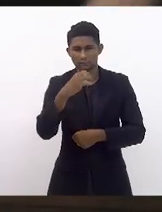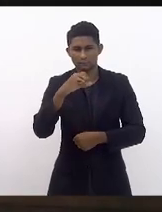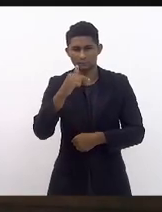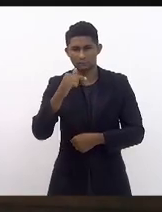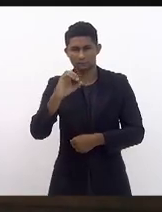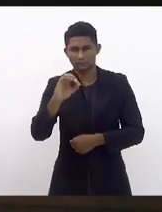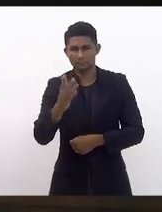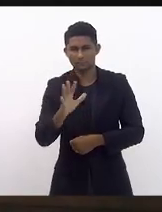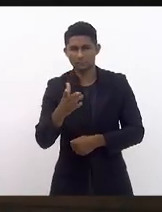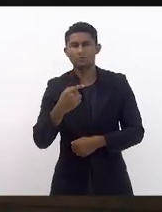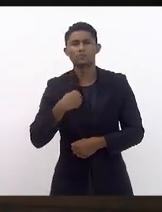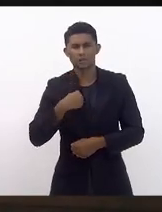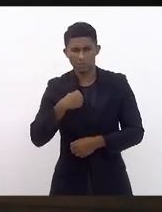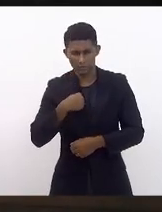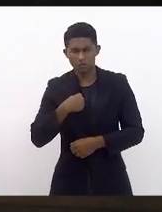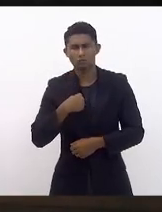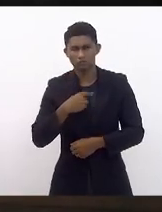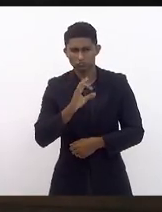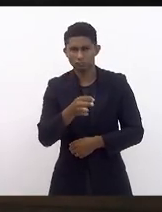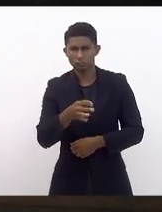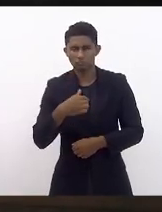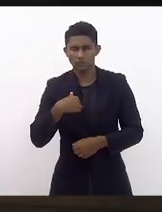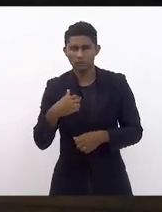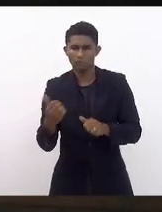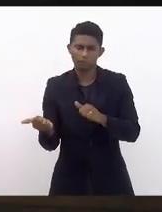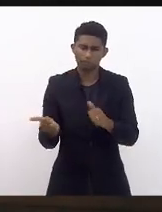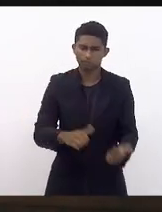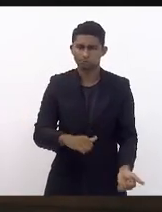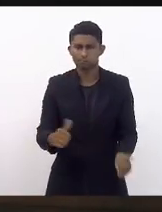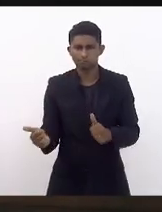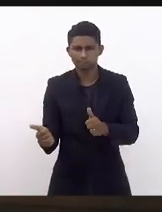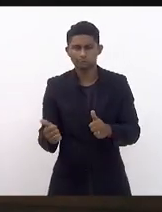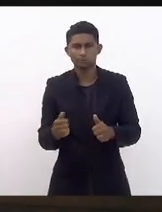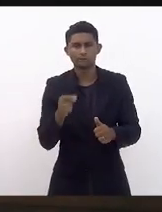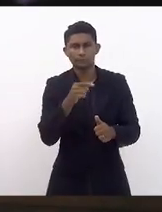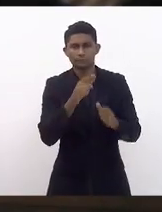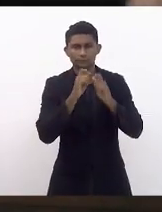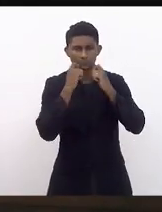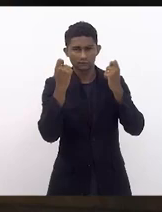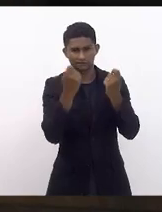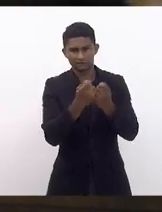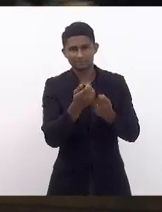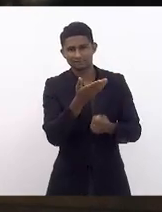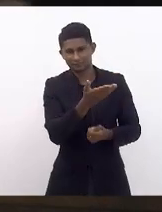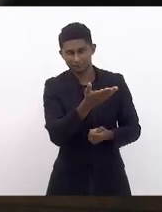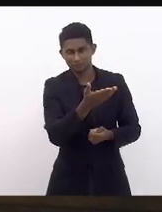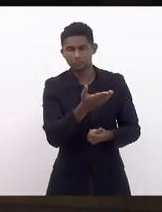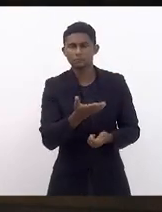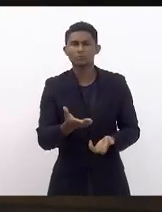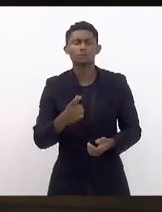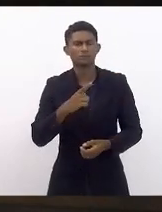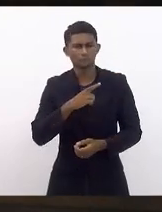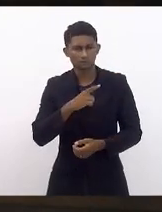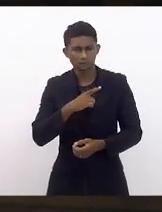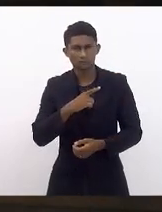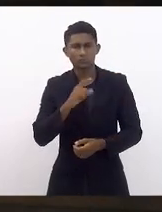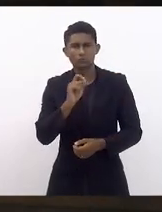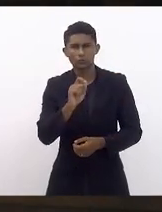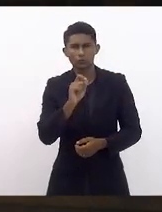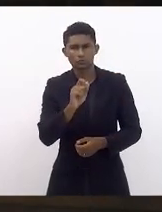converti ainda na Associação Iguaçuana, e a gente teve a oportunidade de